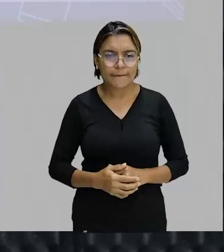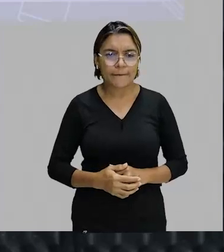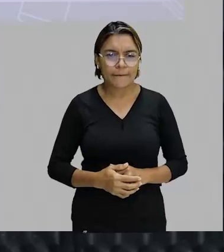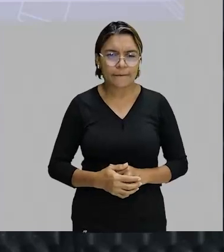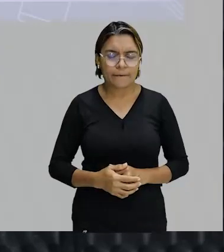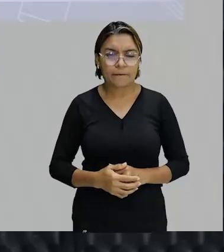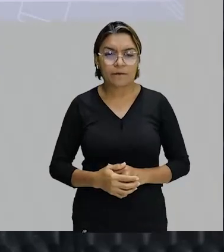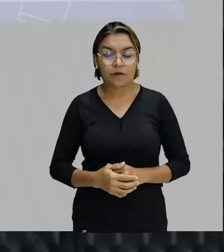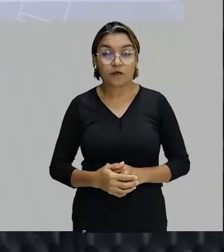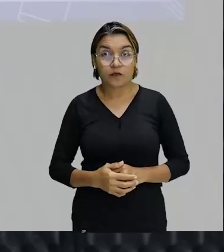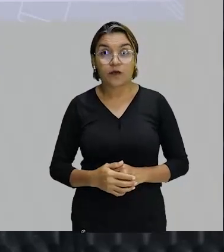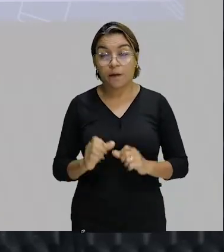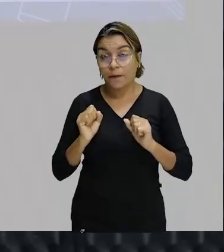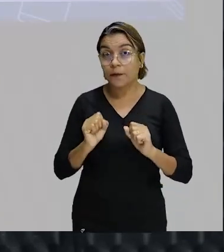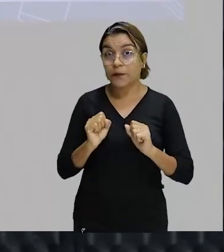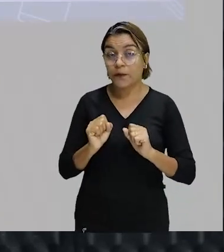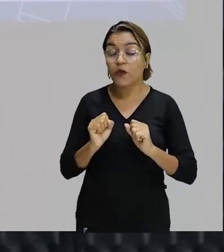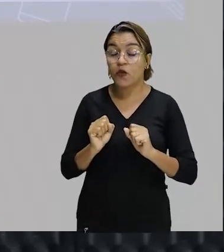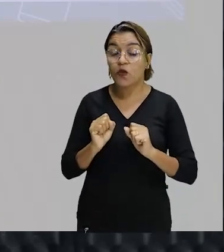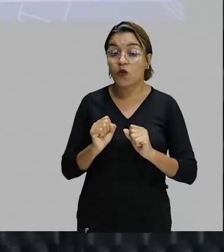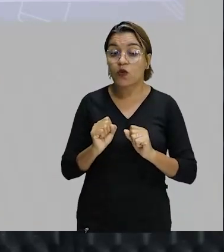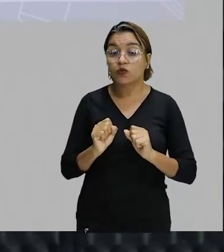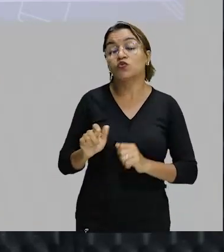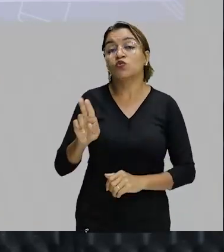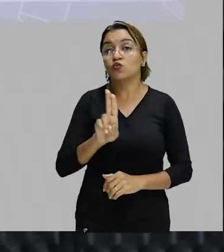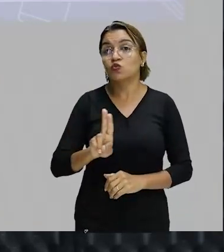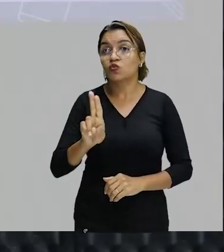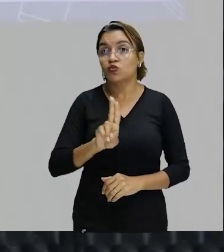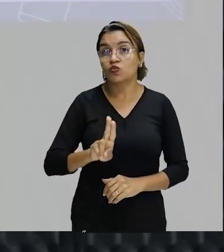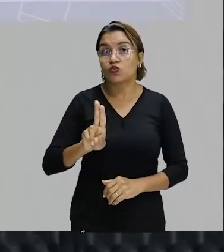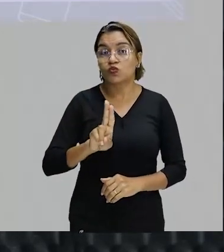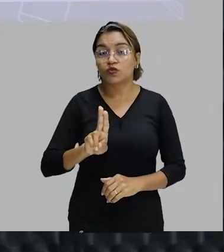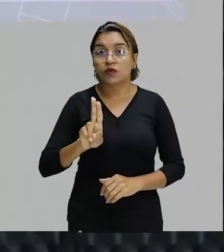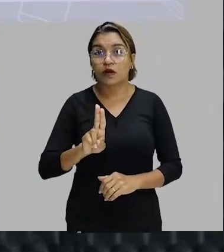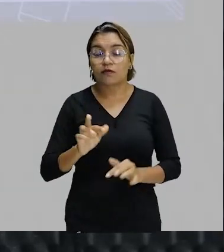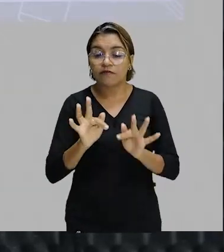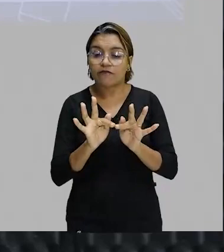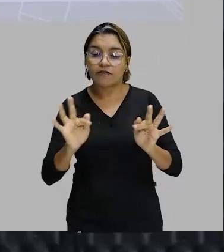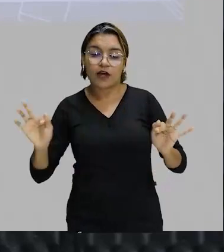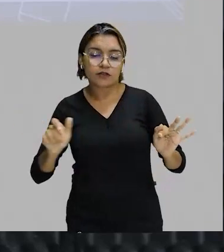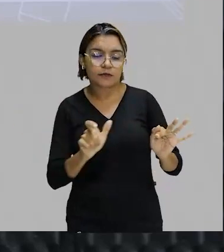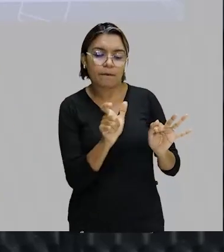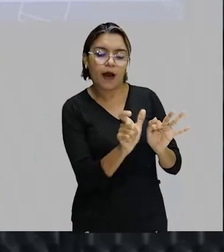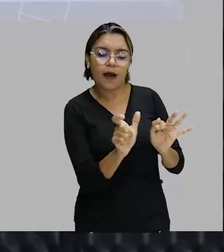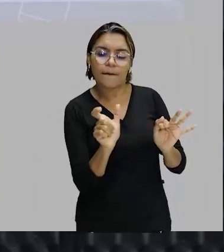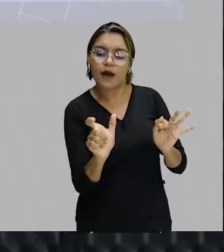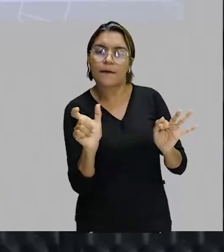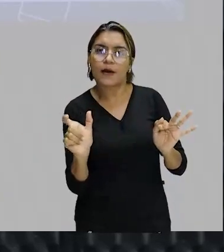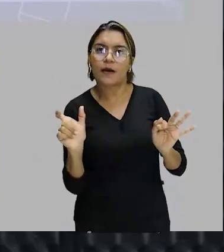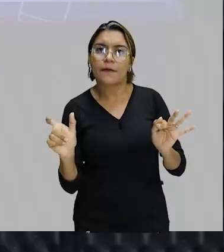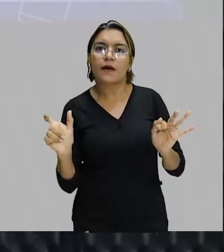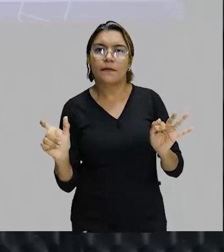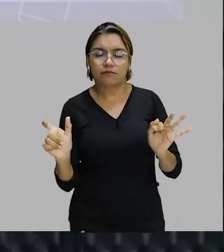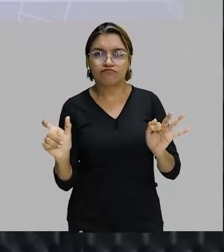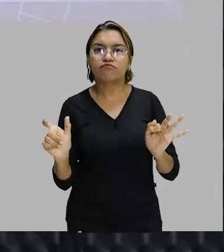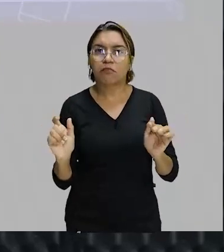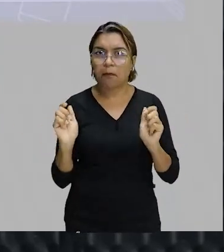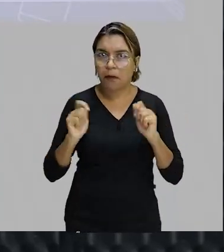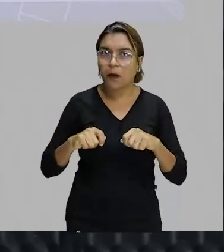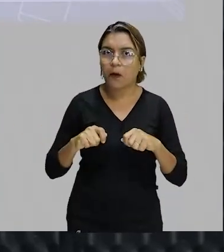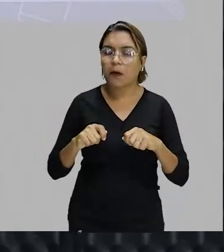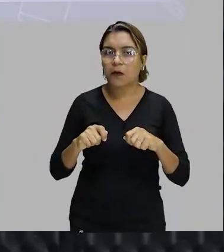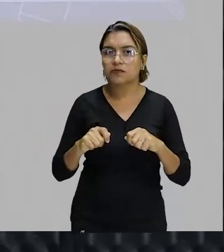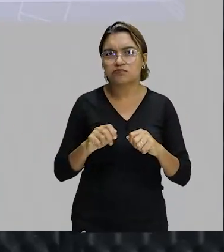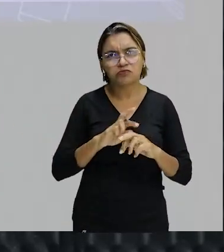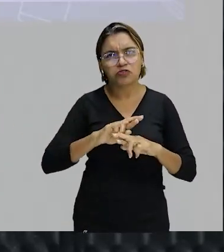sentence. Nós podemos colocar, nós podemos utilizar ou posicionar os advérbios em diferentes pontos da sentença,